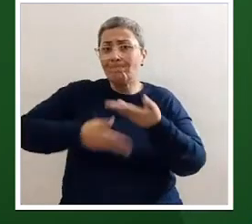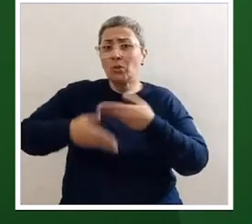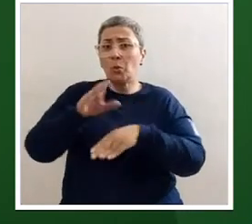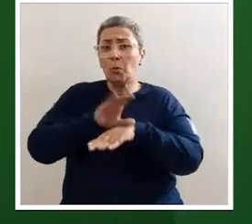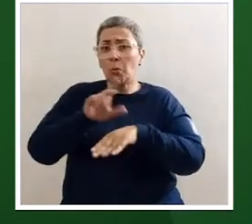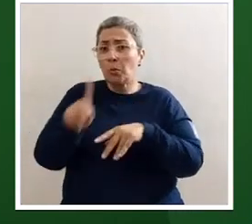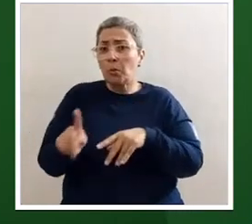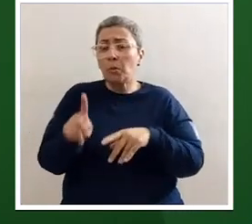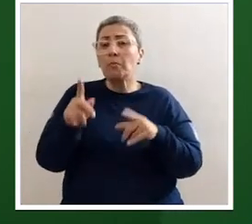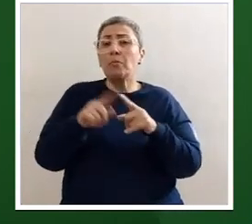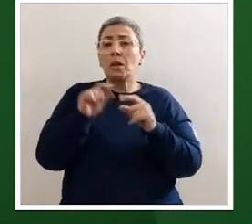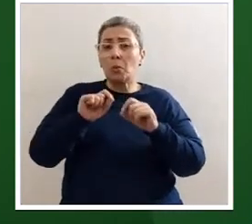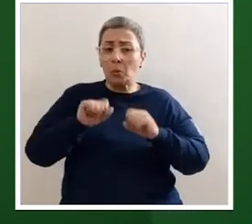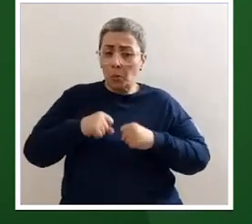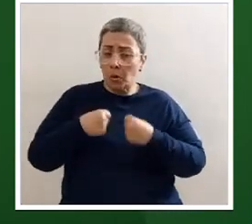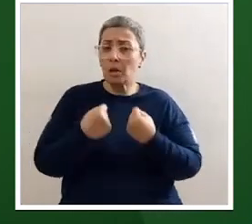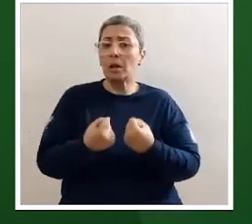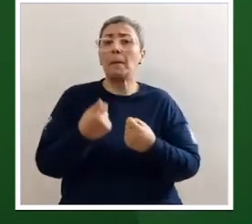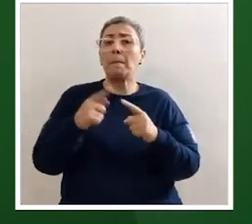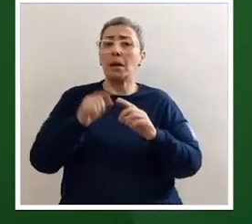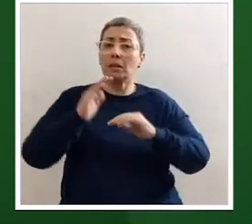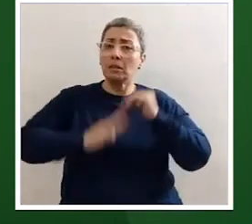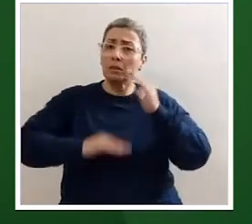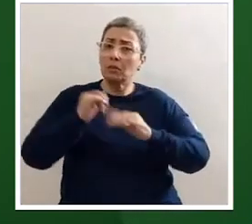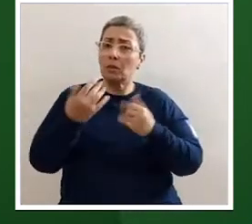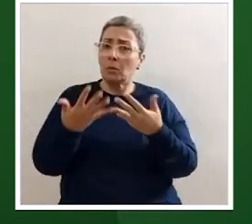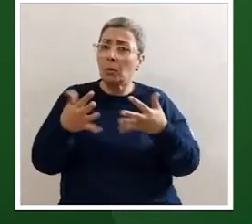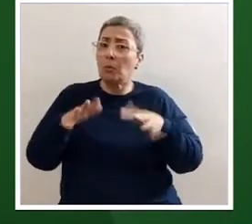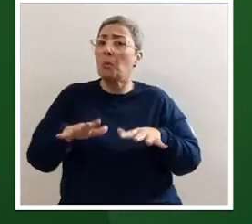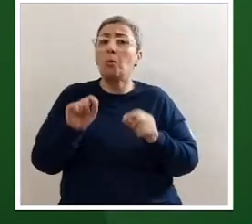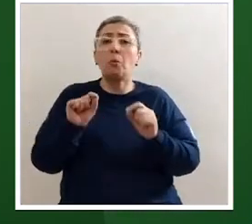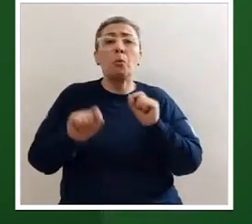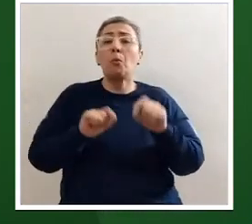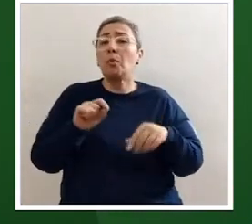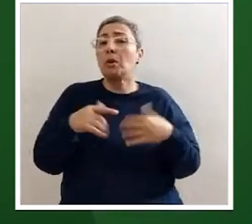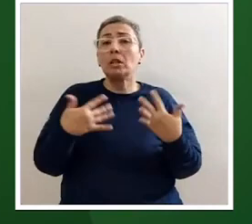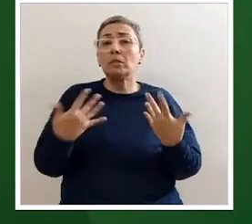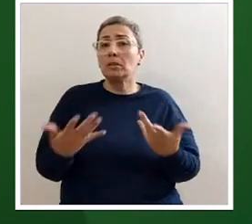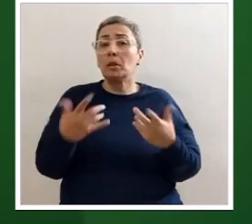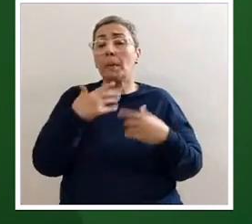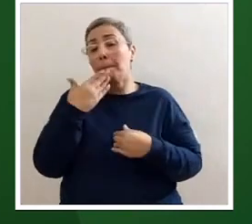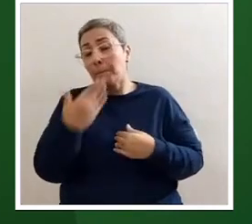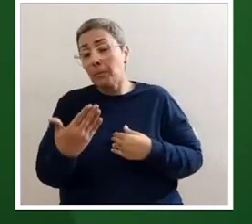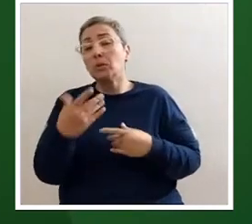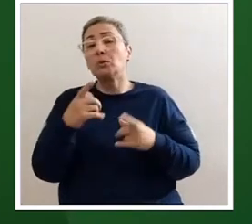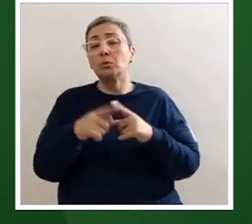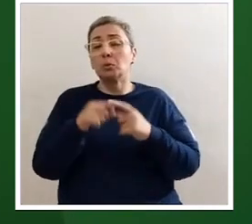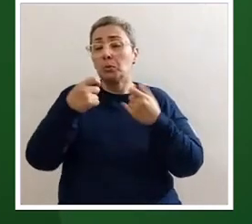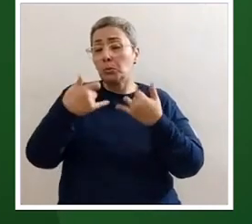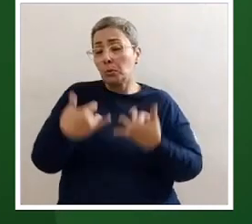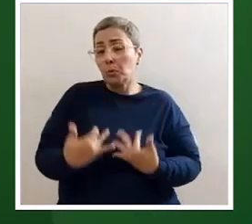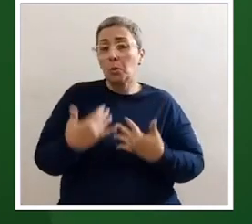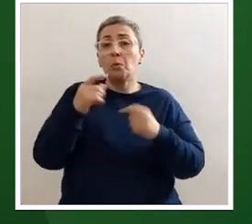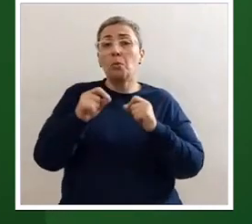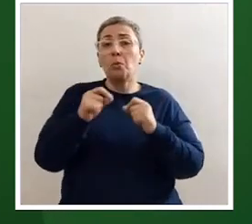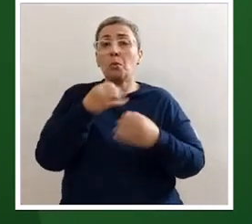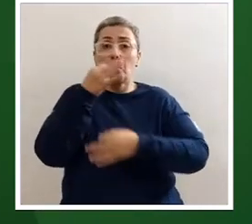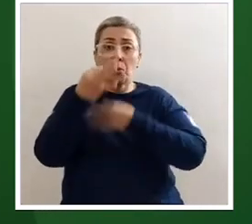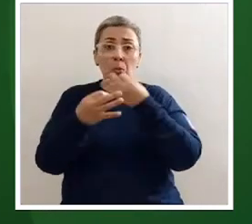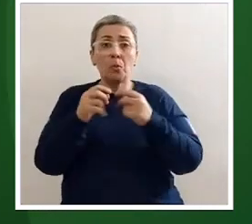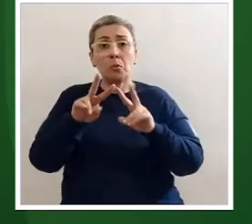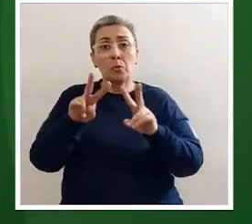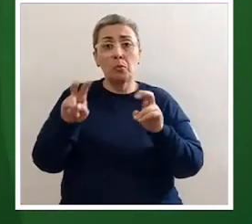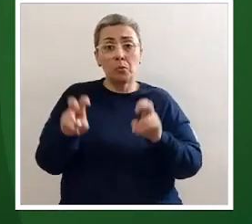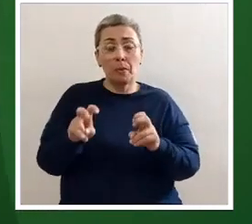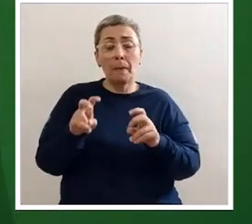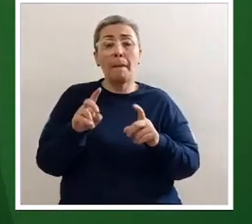que Se dedique mais atividade de inclusão enfim Pede então essa que você faça uma um comentário a